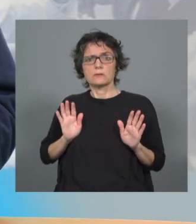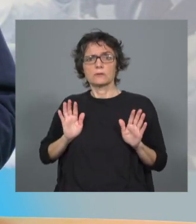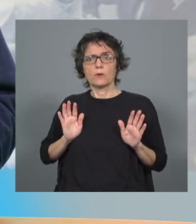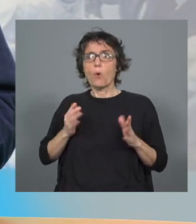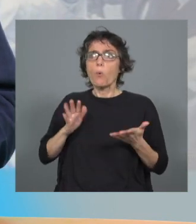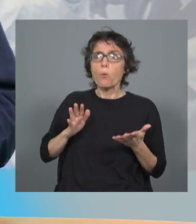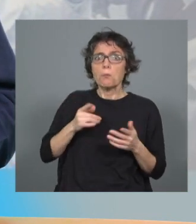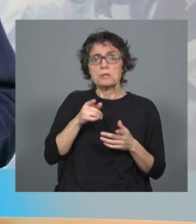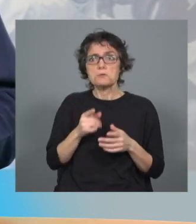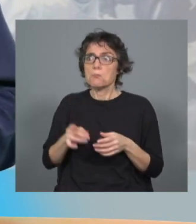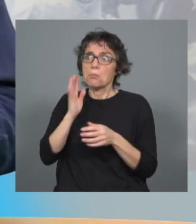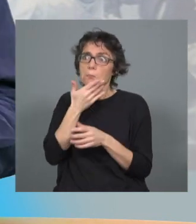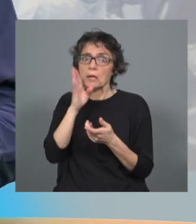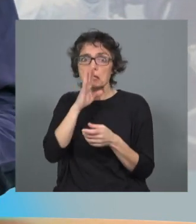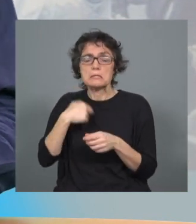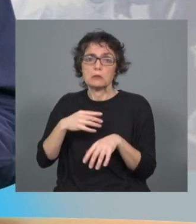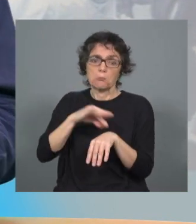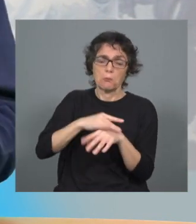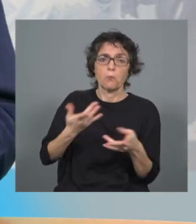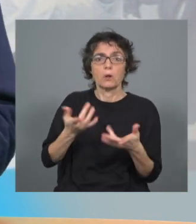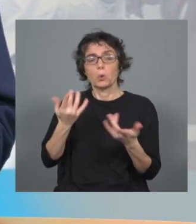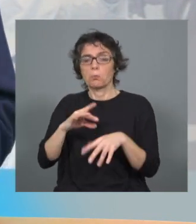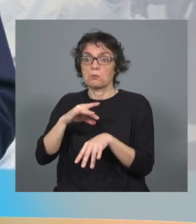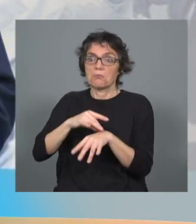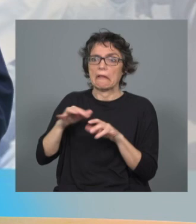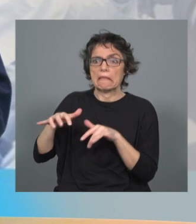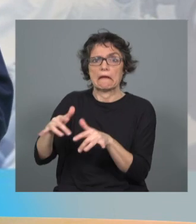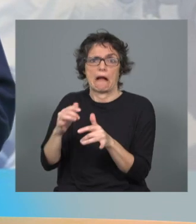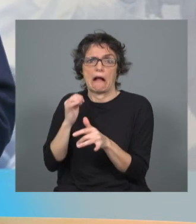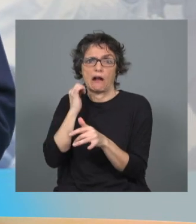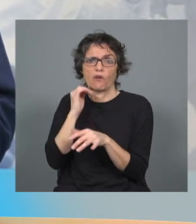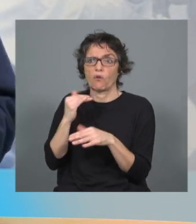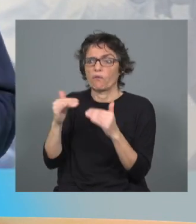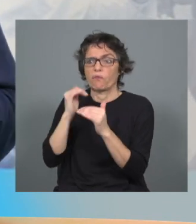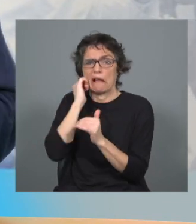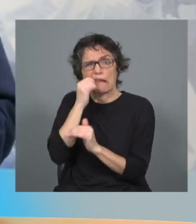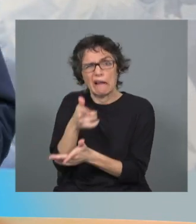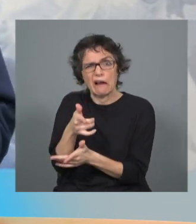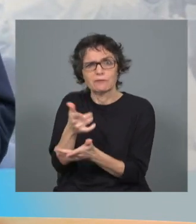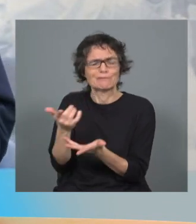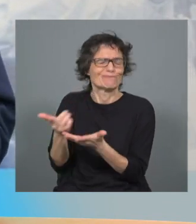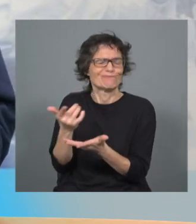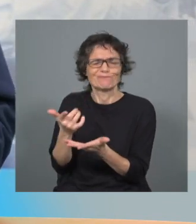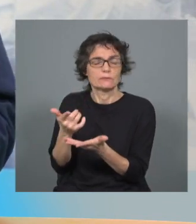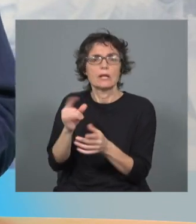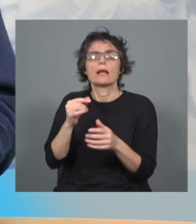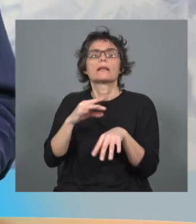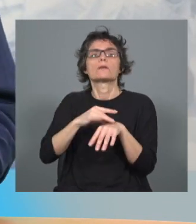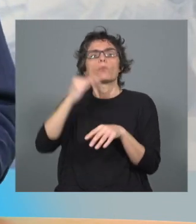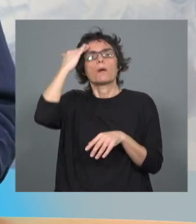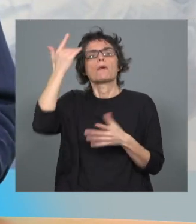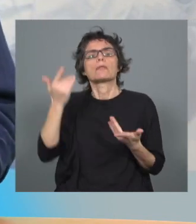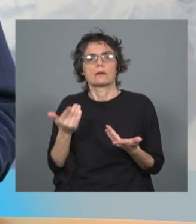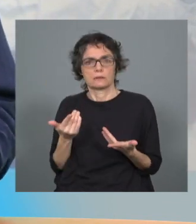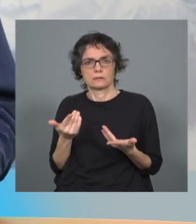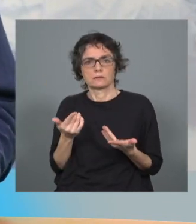tenho um cancro terminal? Quer dizer, e é a partir de que fase? E as doenças mentais, cujo sofrimento não é